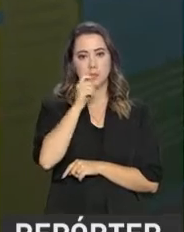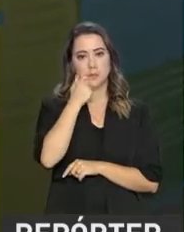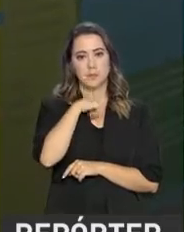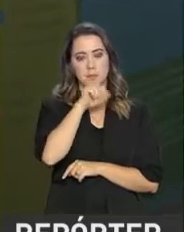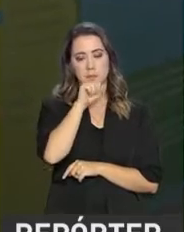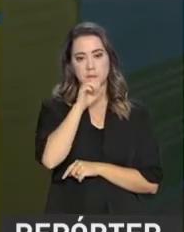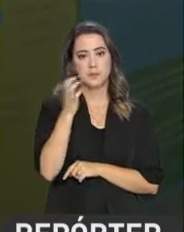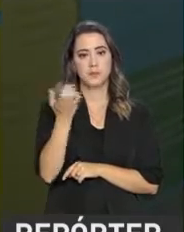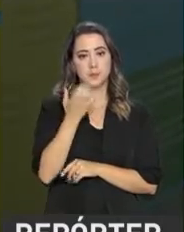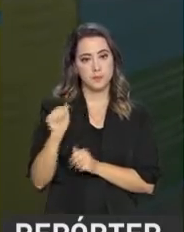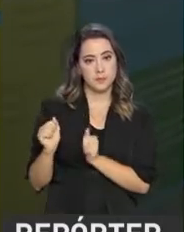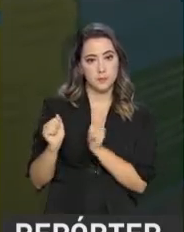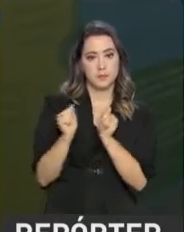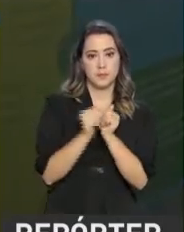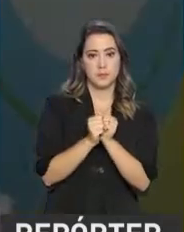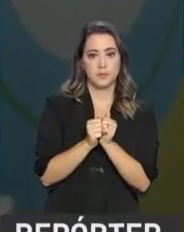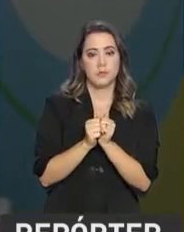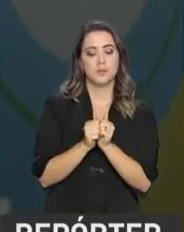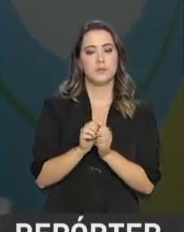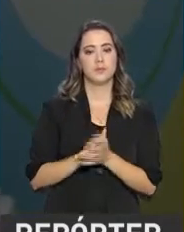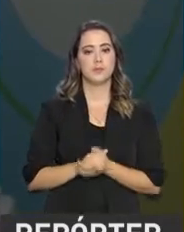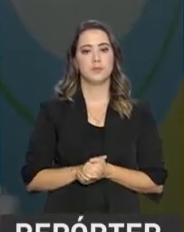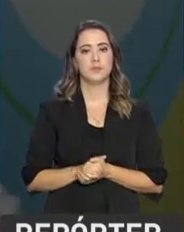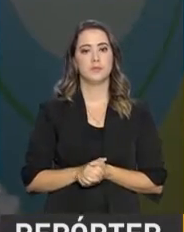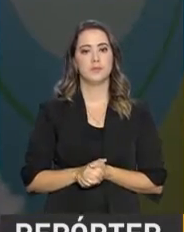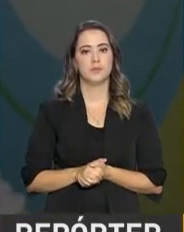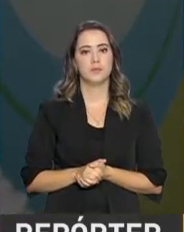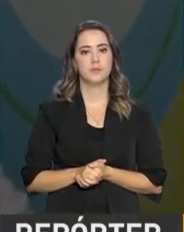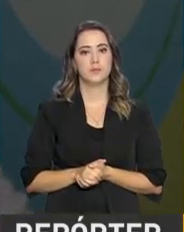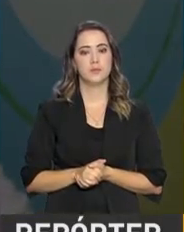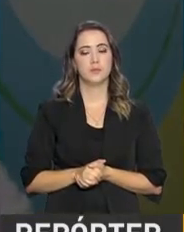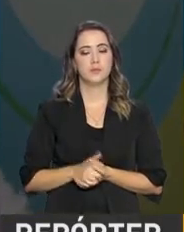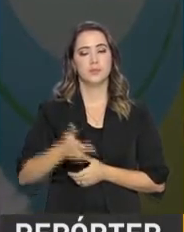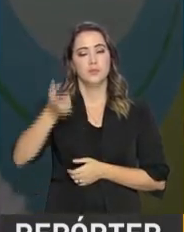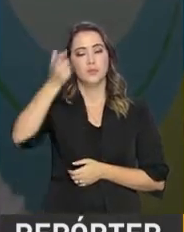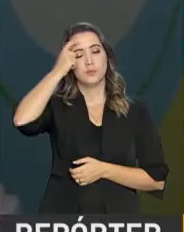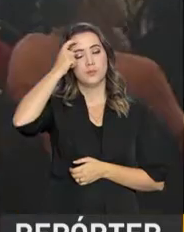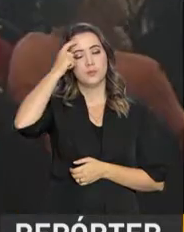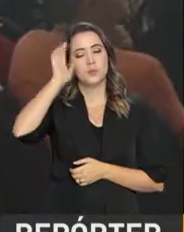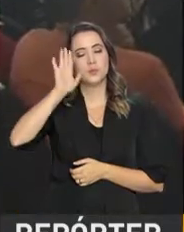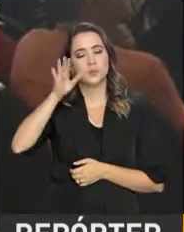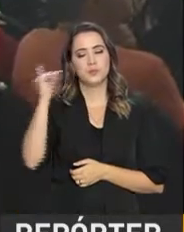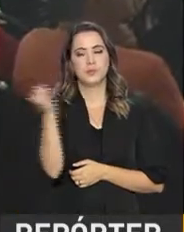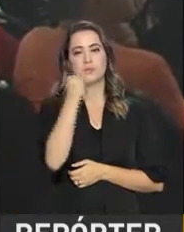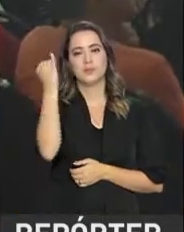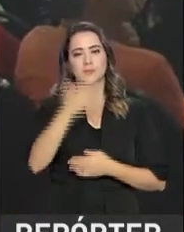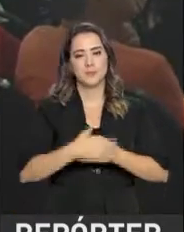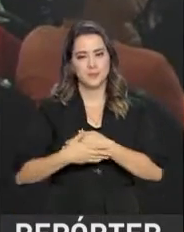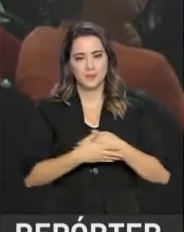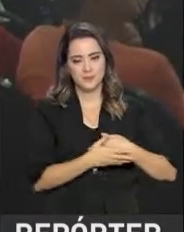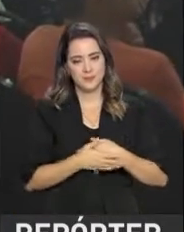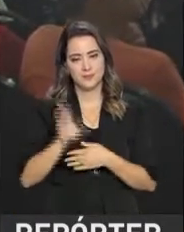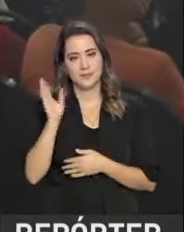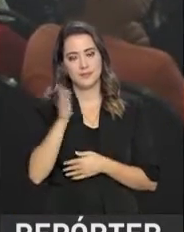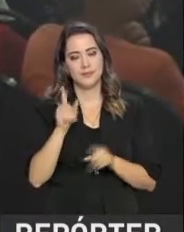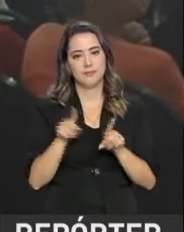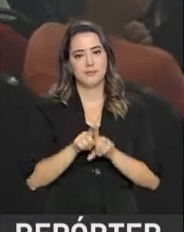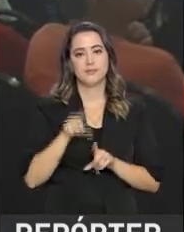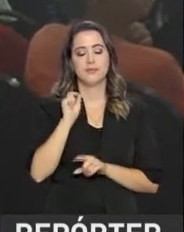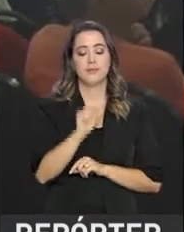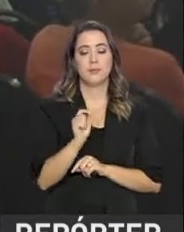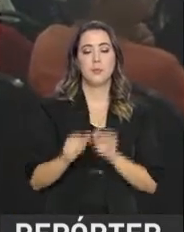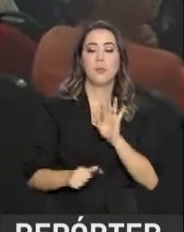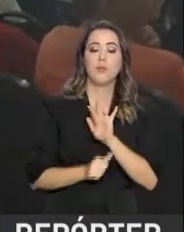questão de levá-la ao evento questão da conscientização importante já desde bebê esta é a primeira vez que a vila cidadania